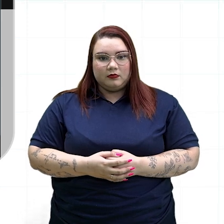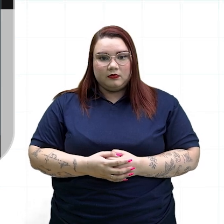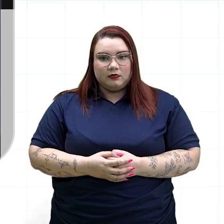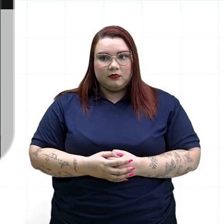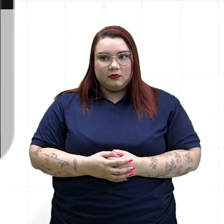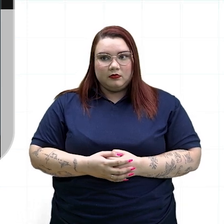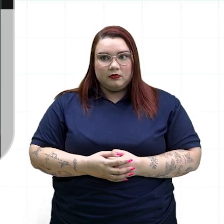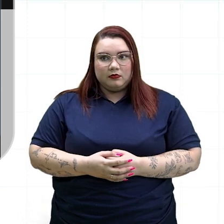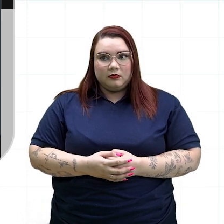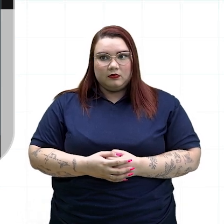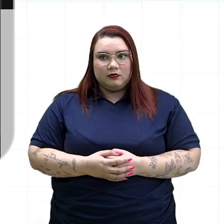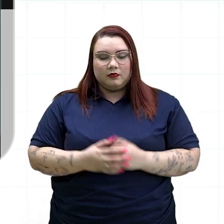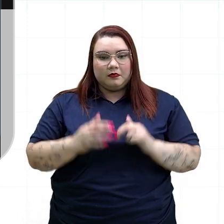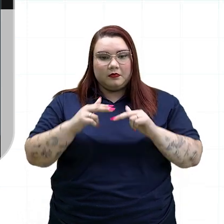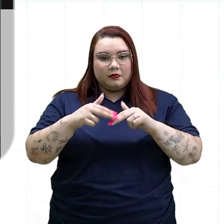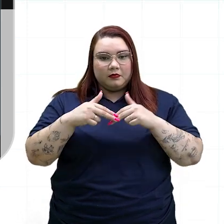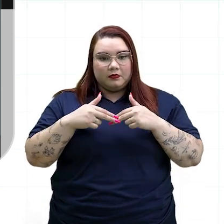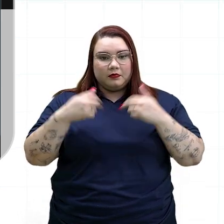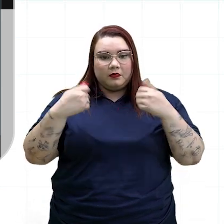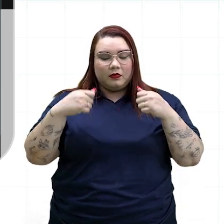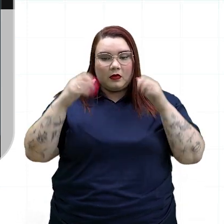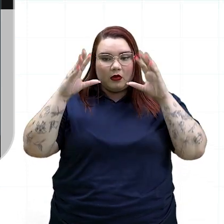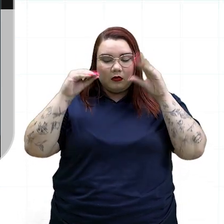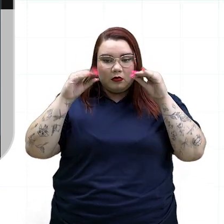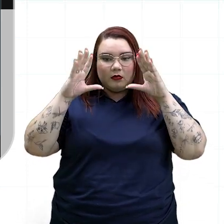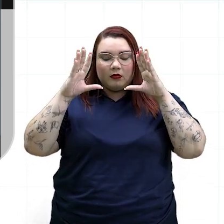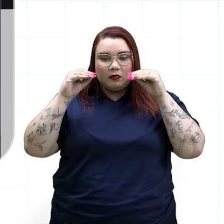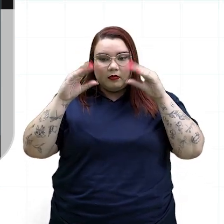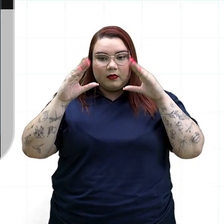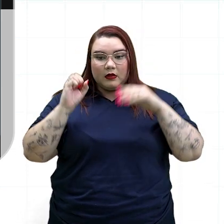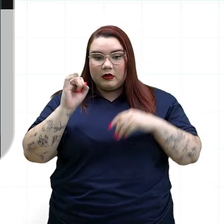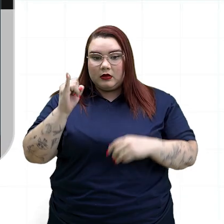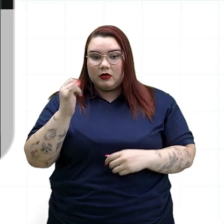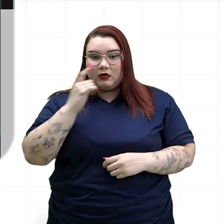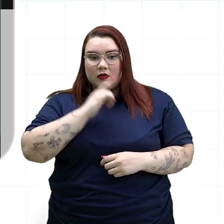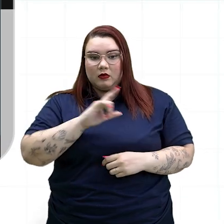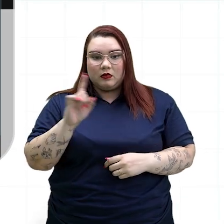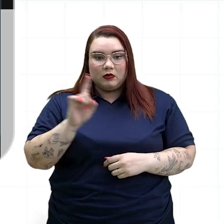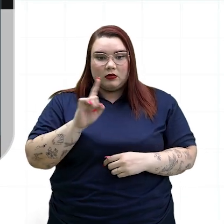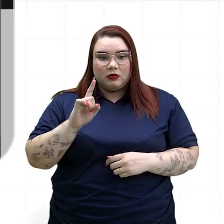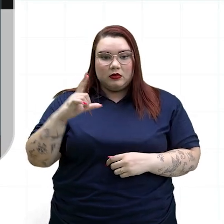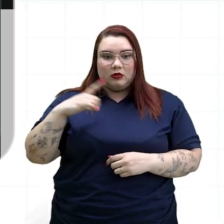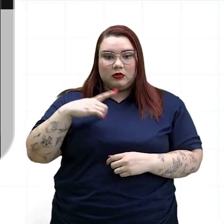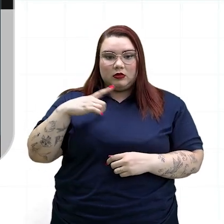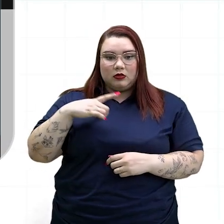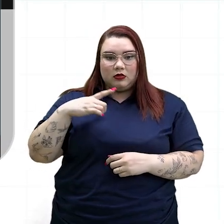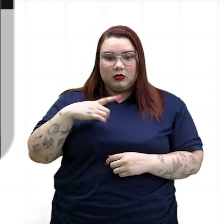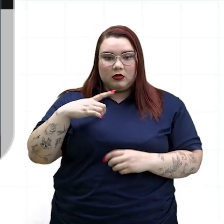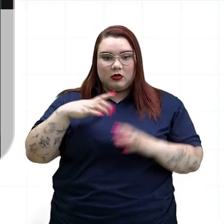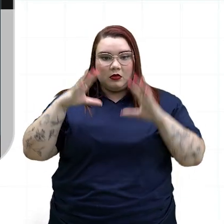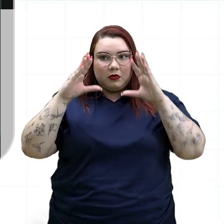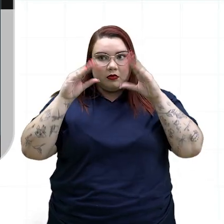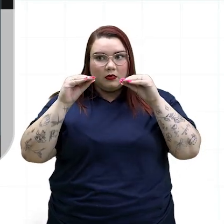agora, por isso que temos que piscar, e quando a gente não consegue ter